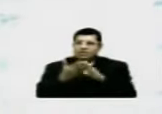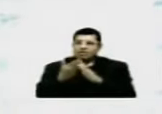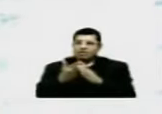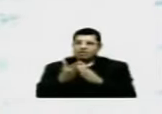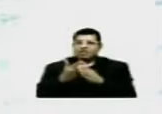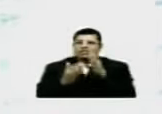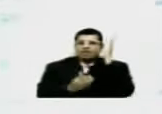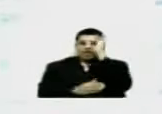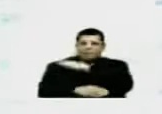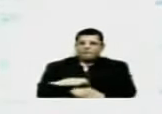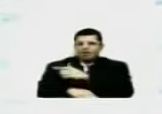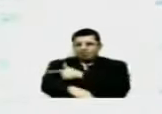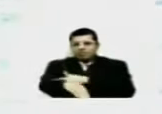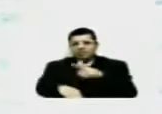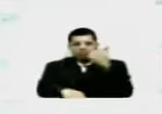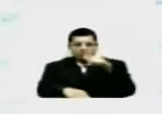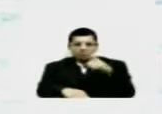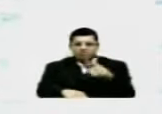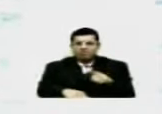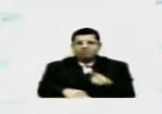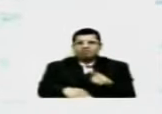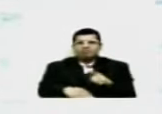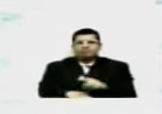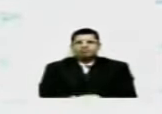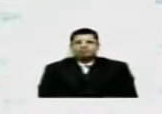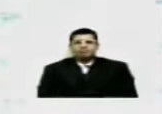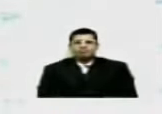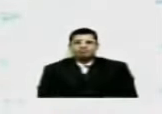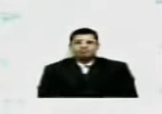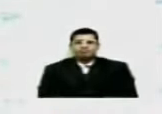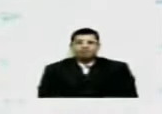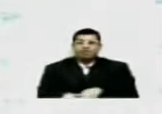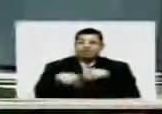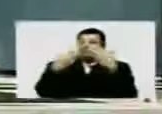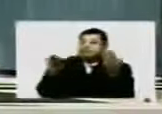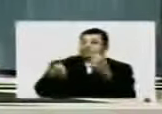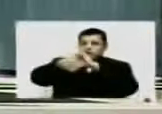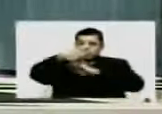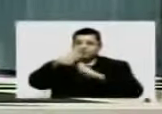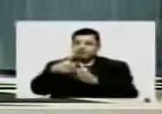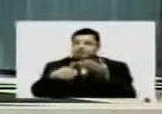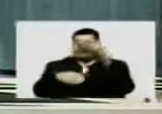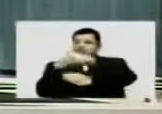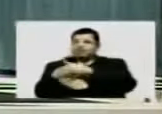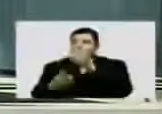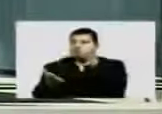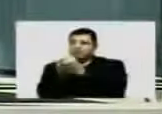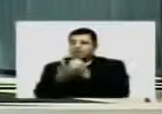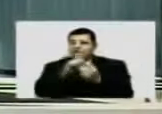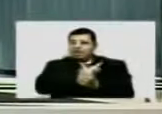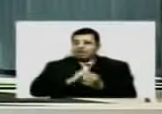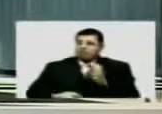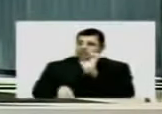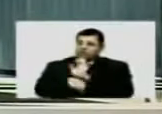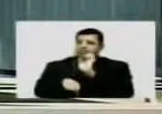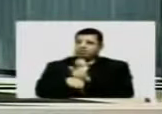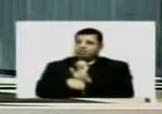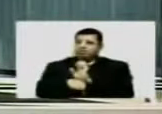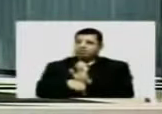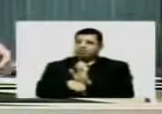é a desmoralização do poder público. Aí uma empresa vai tentar contratar com o governo do